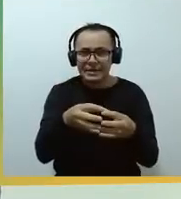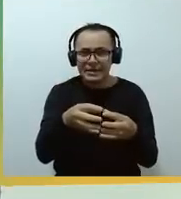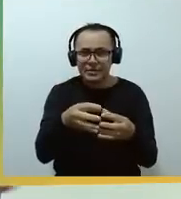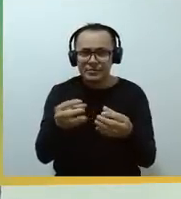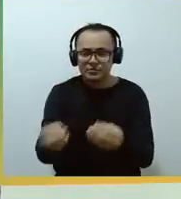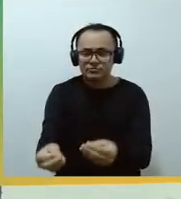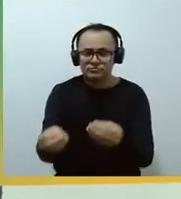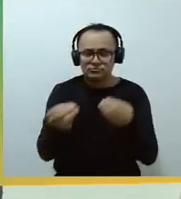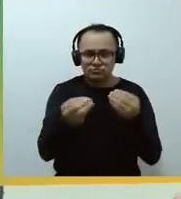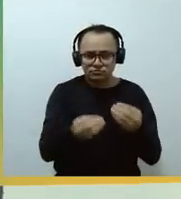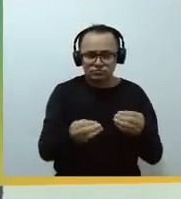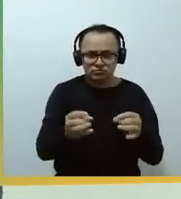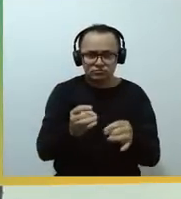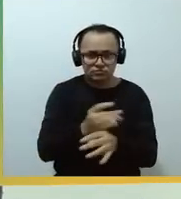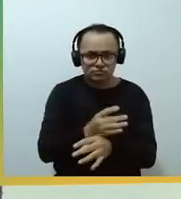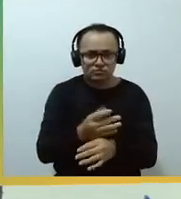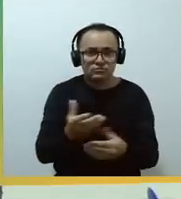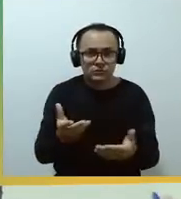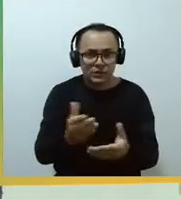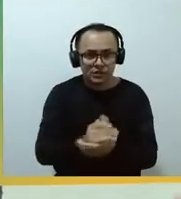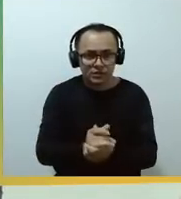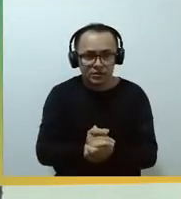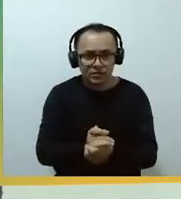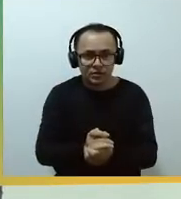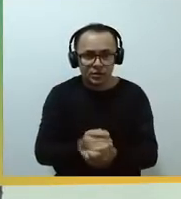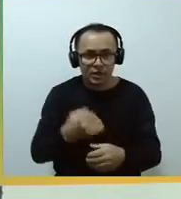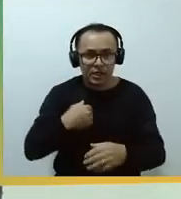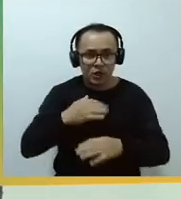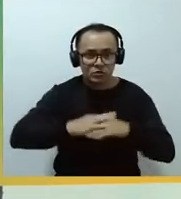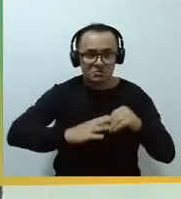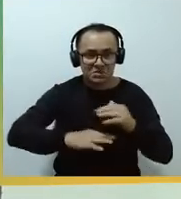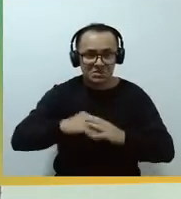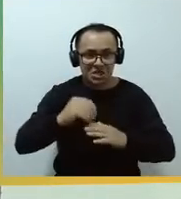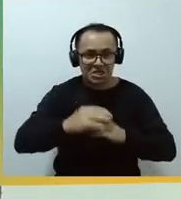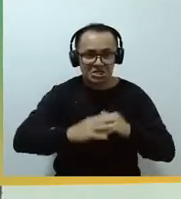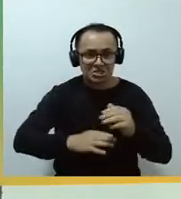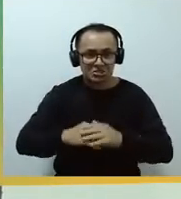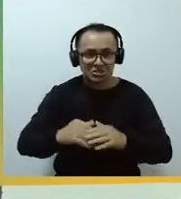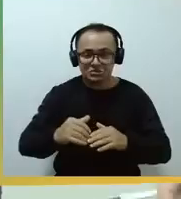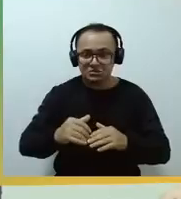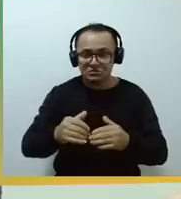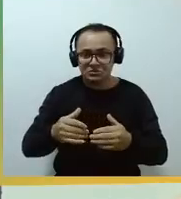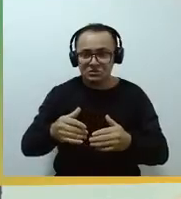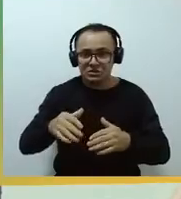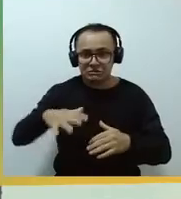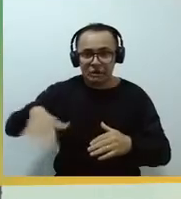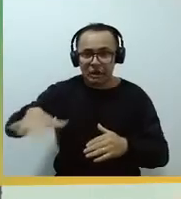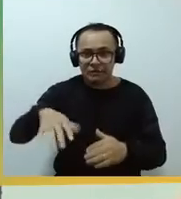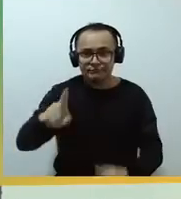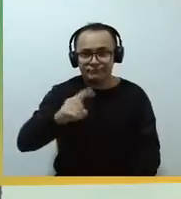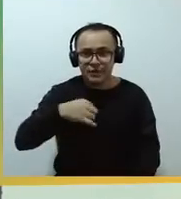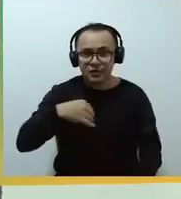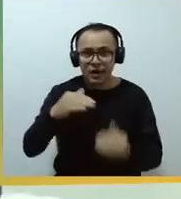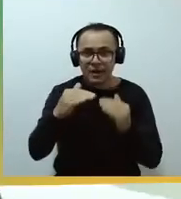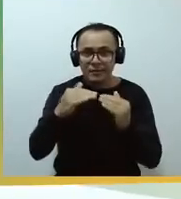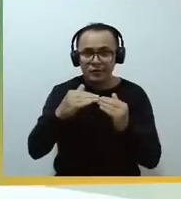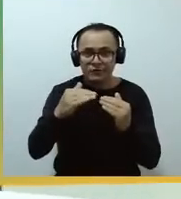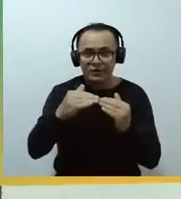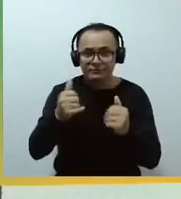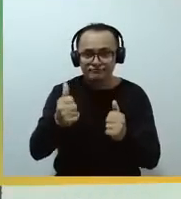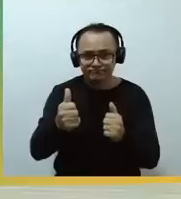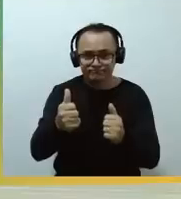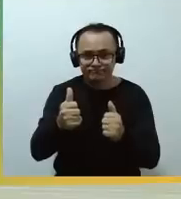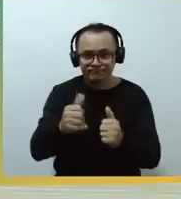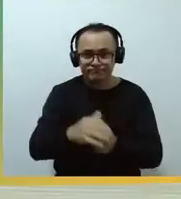Né? Eu não sou técnico na área, não sou especialista, então a recomendação técnica eu aprovei e adotei.